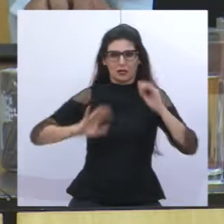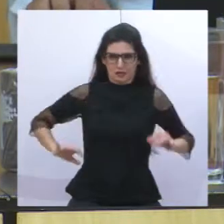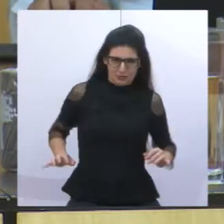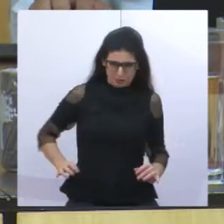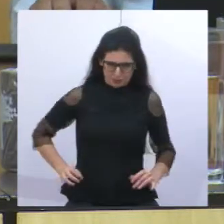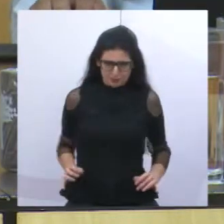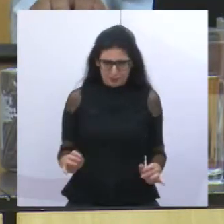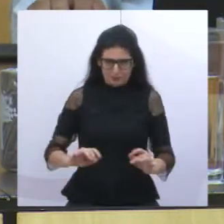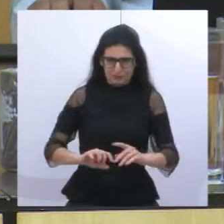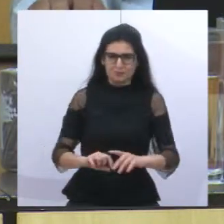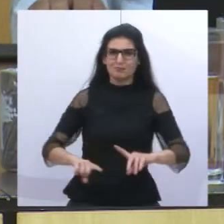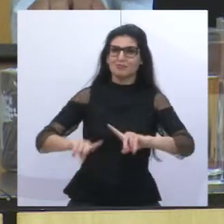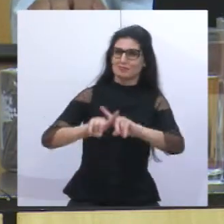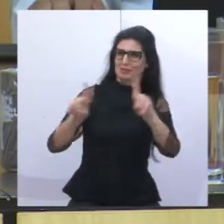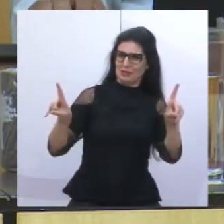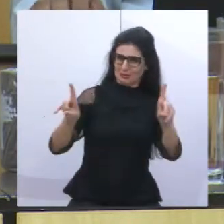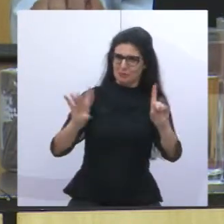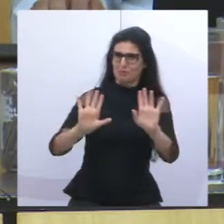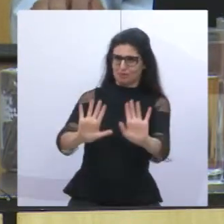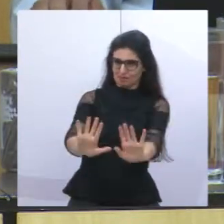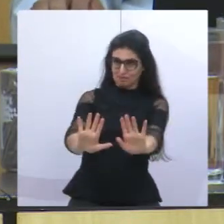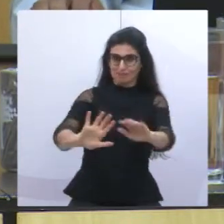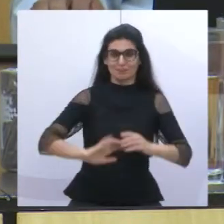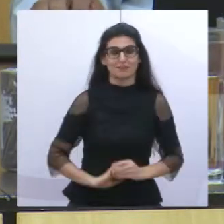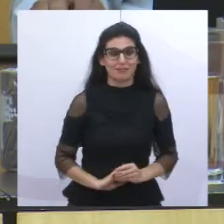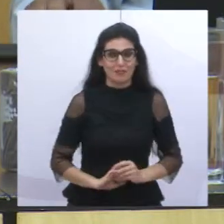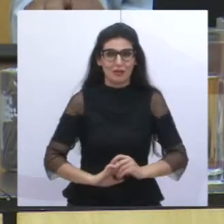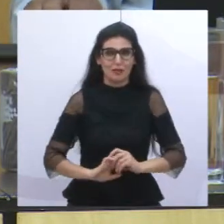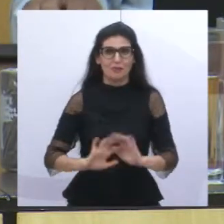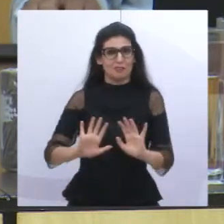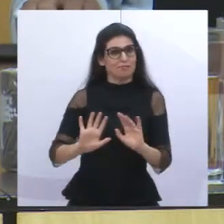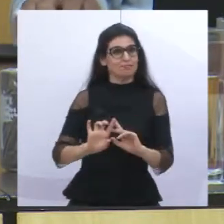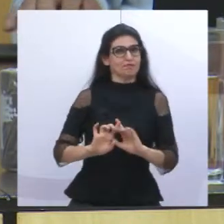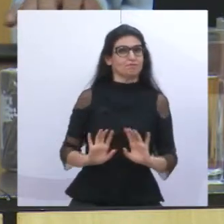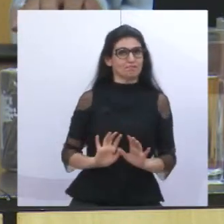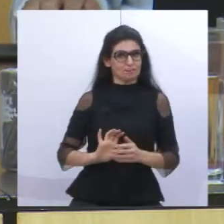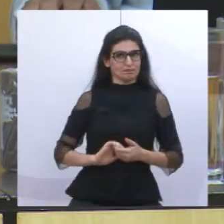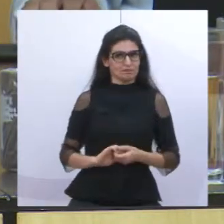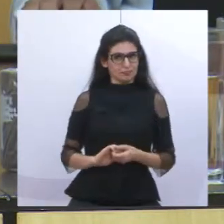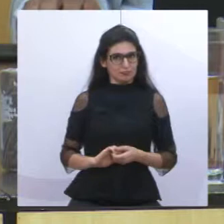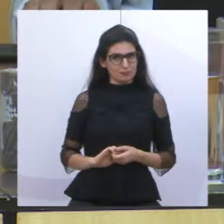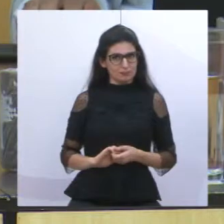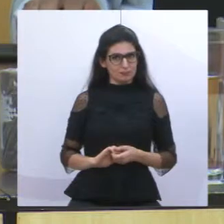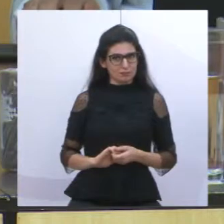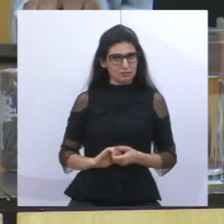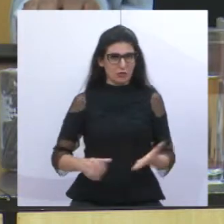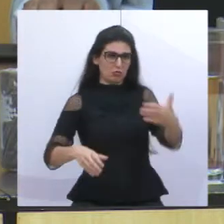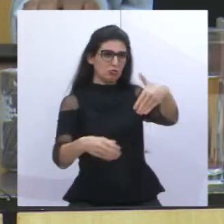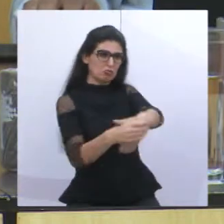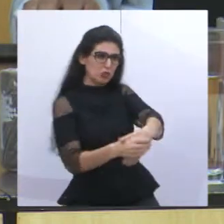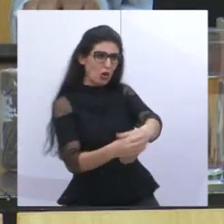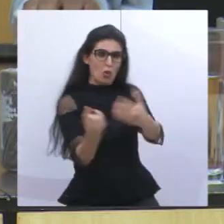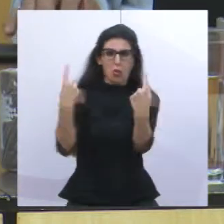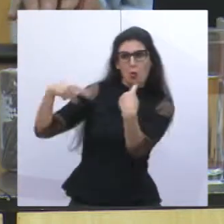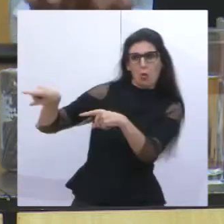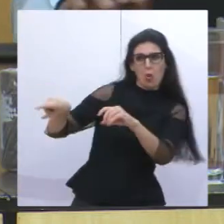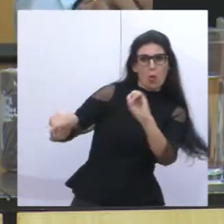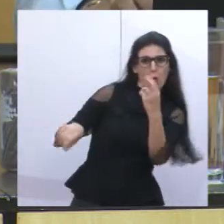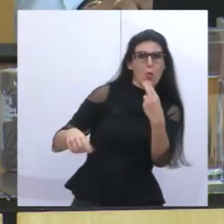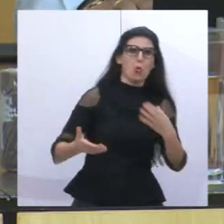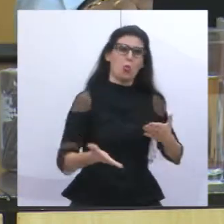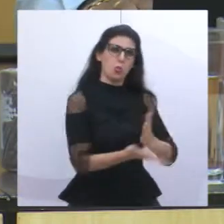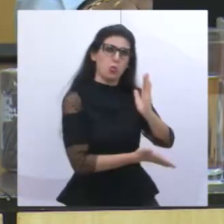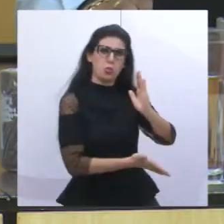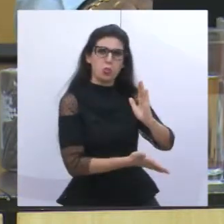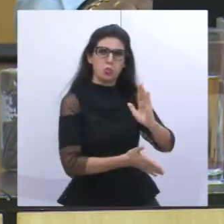para a gente chegar, para eu chegar, no caso, né? Se eu vou votar a favor ou contra, eu analisei tudo, eu analisei